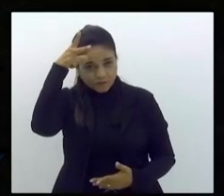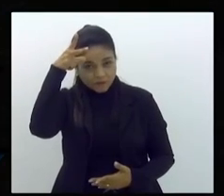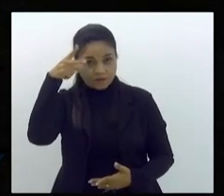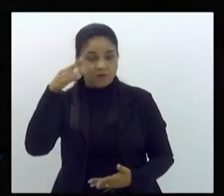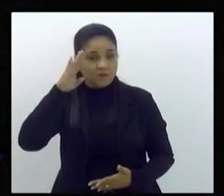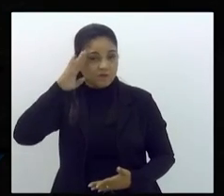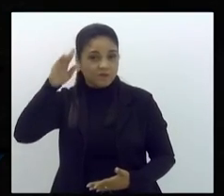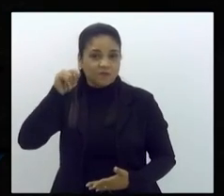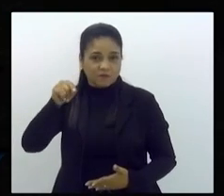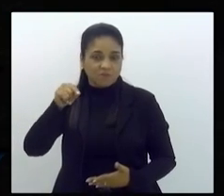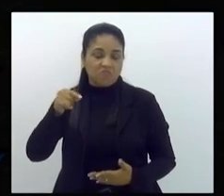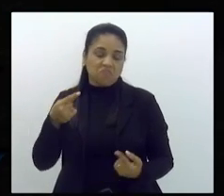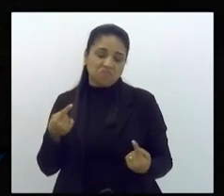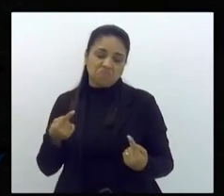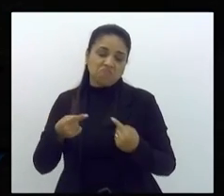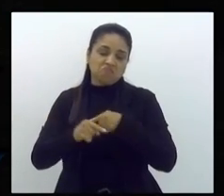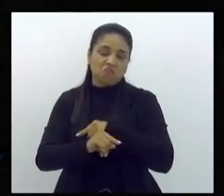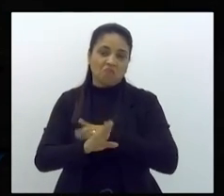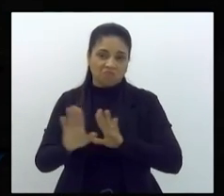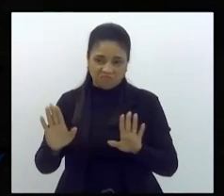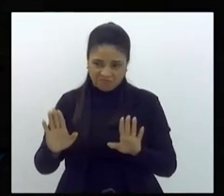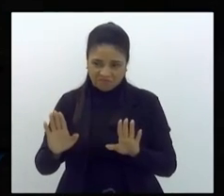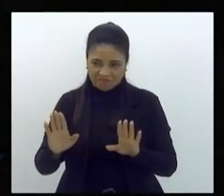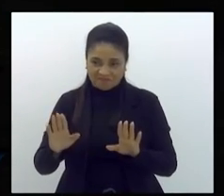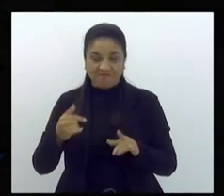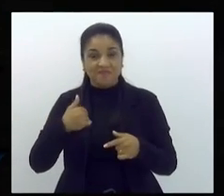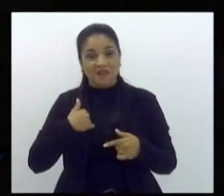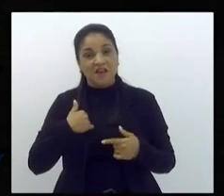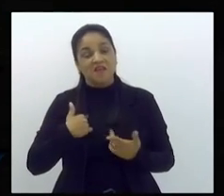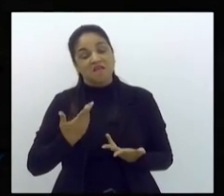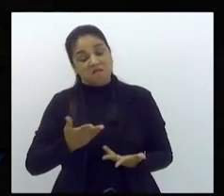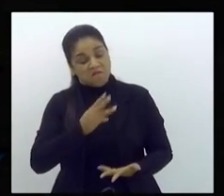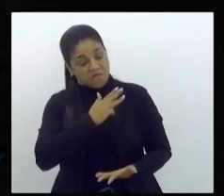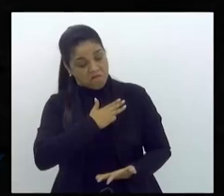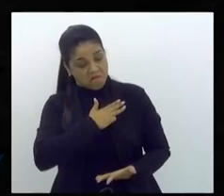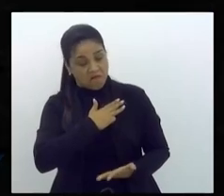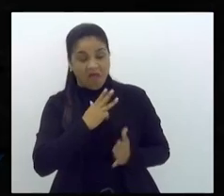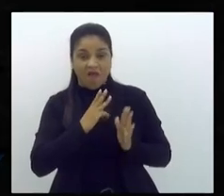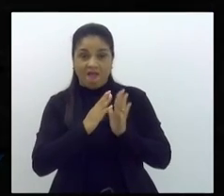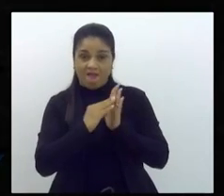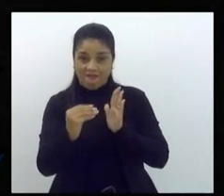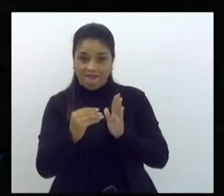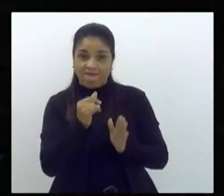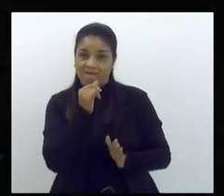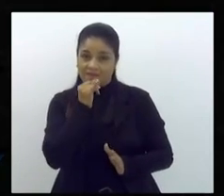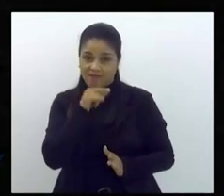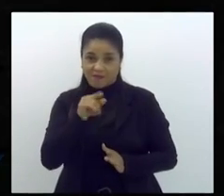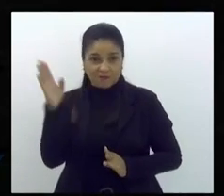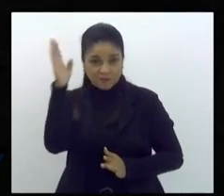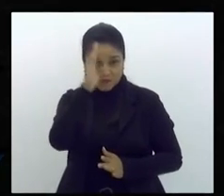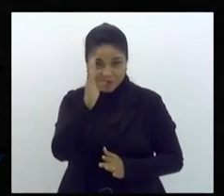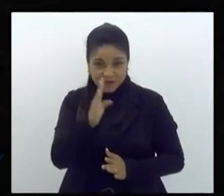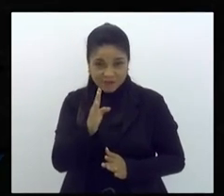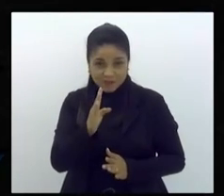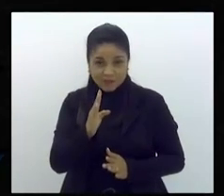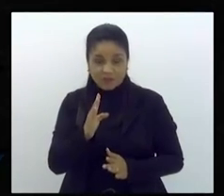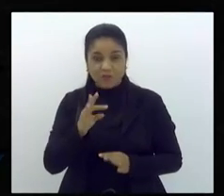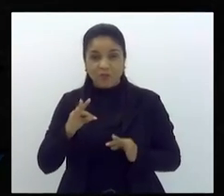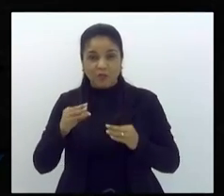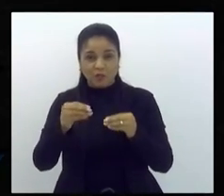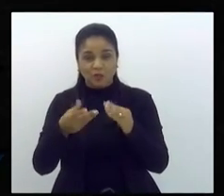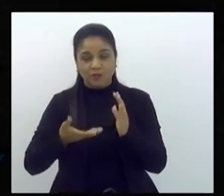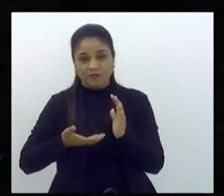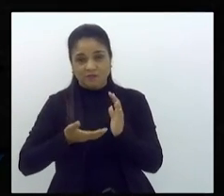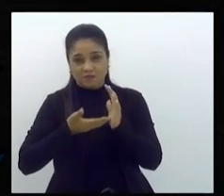os adversários porque segundo ele e que isso sirva de exemplo para todo o Brasil para todas as câmeras municipais